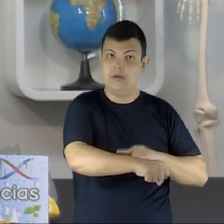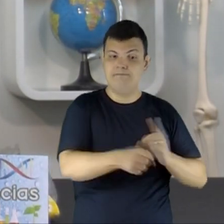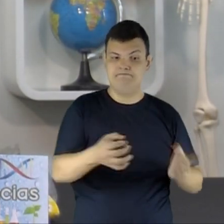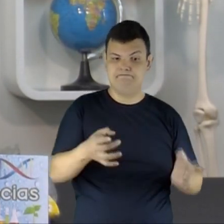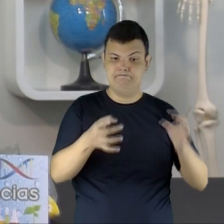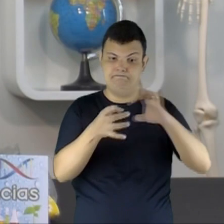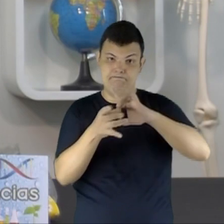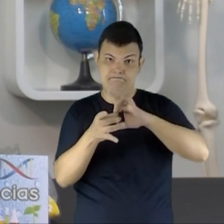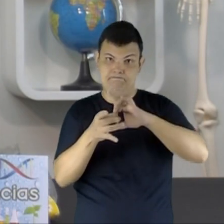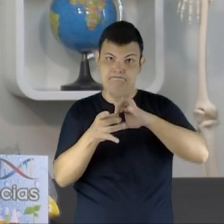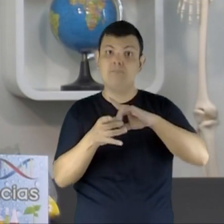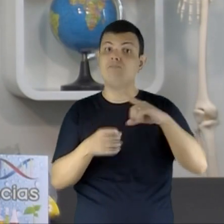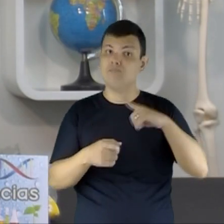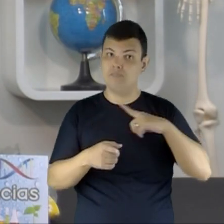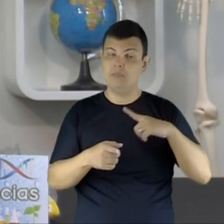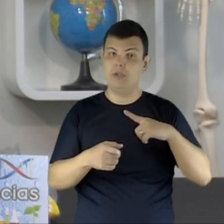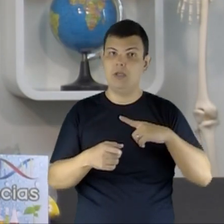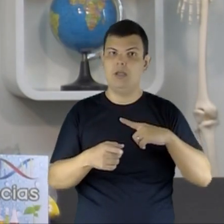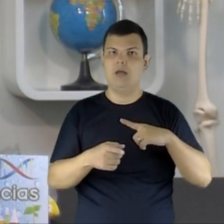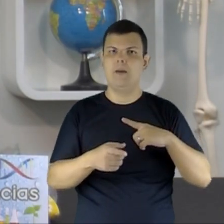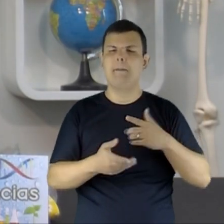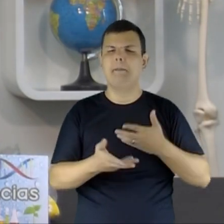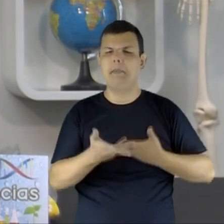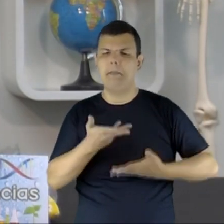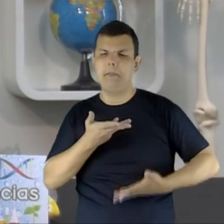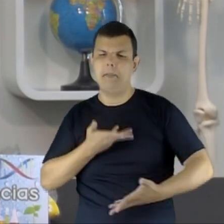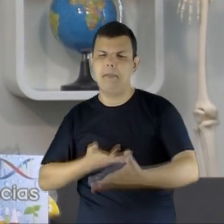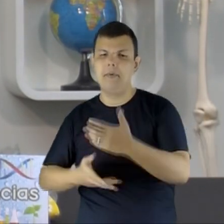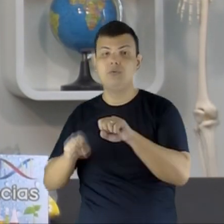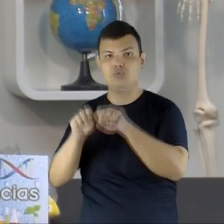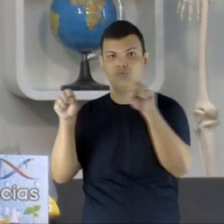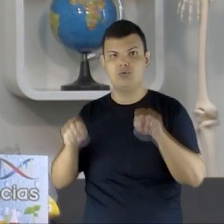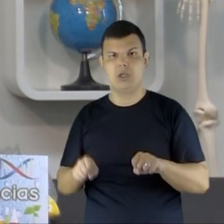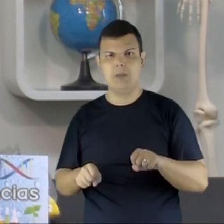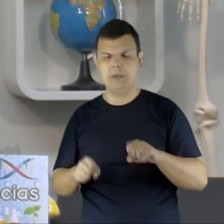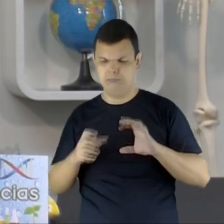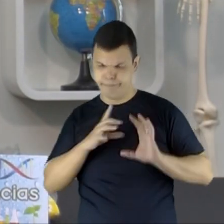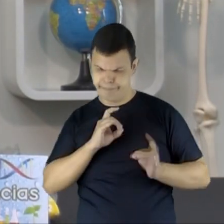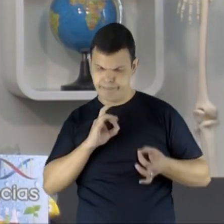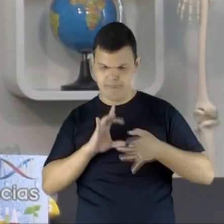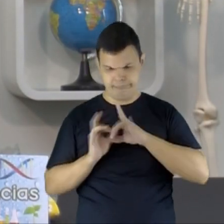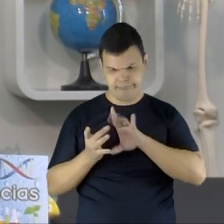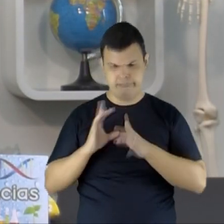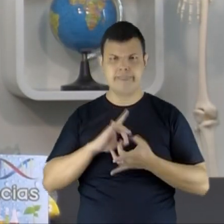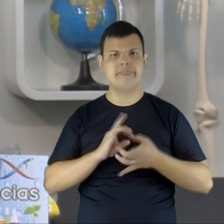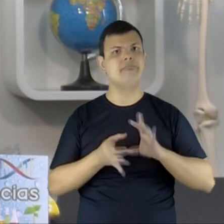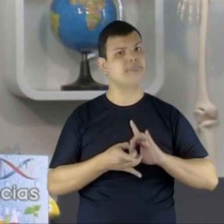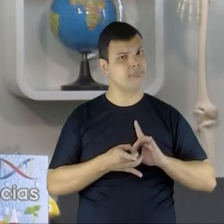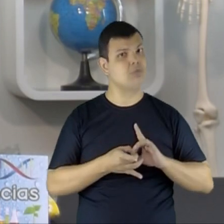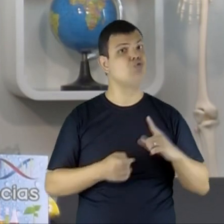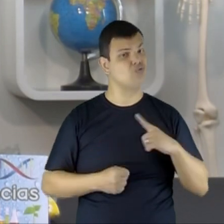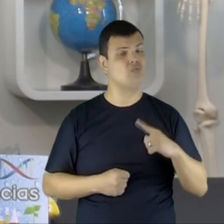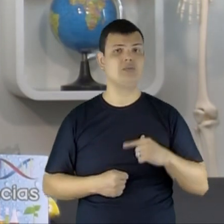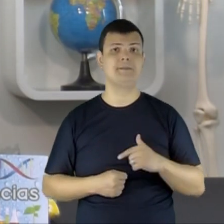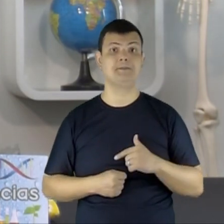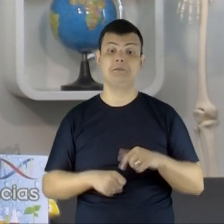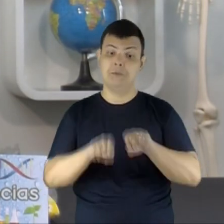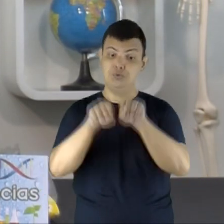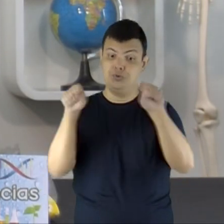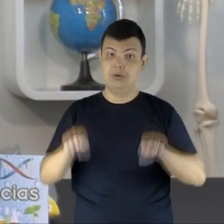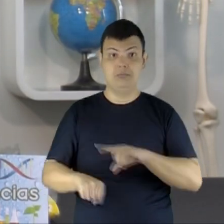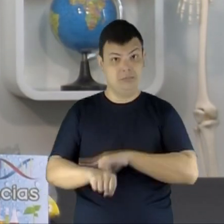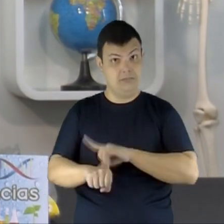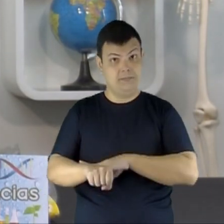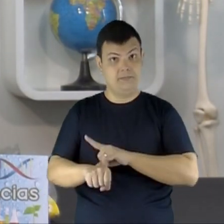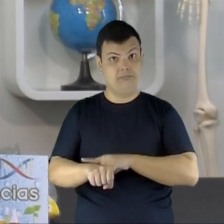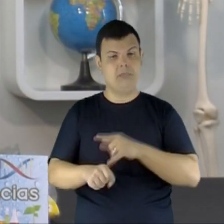de um conjunto que se liga a todos os outros sistemas do nosso corpo, né? Então, o sistema urinário faz parte do